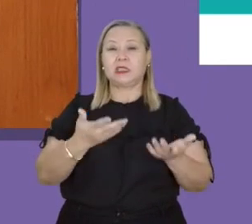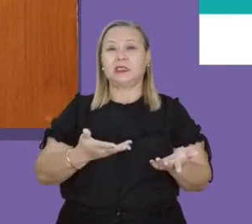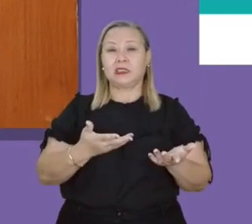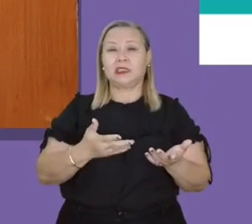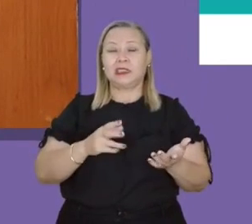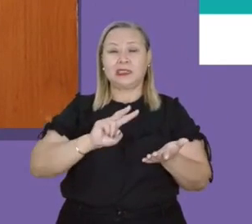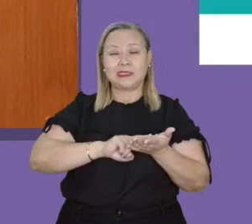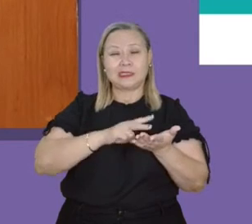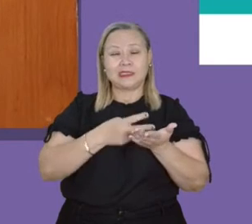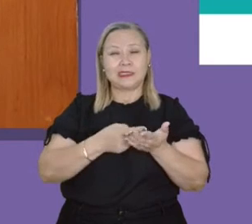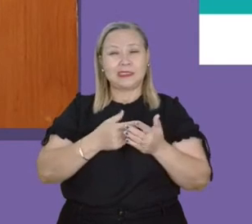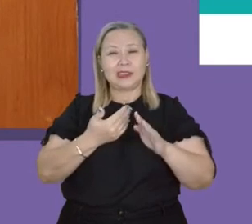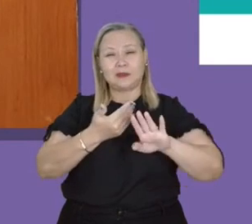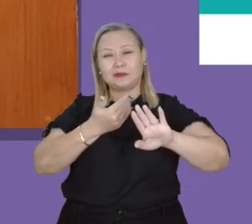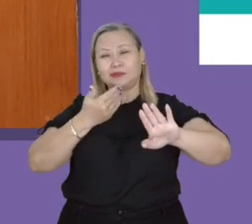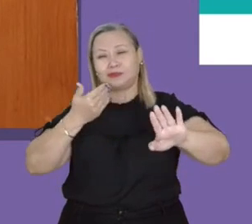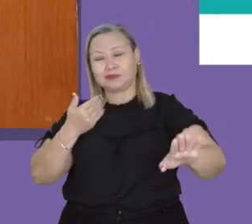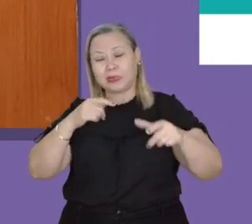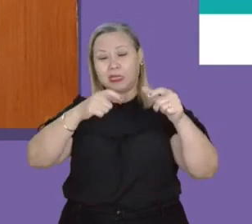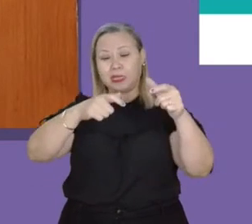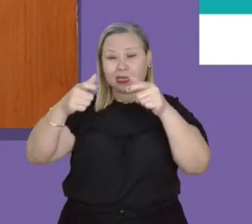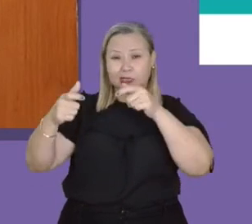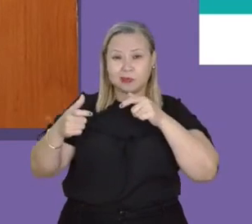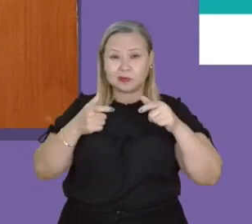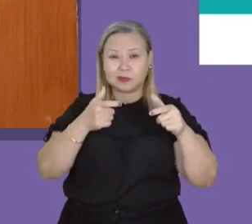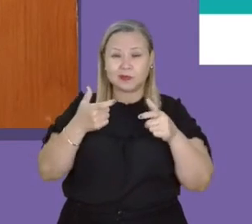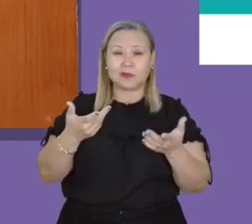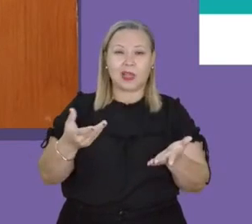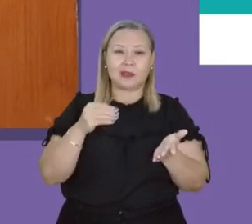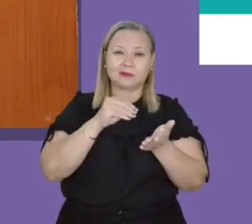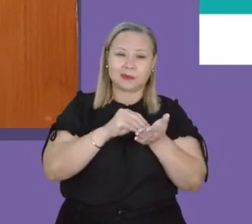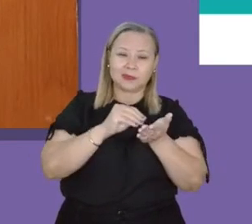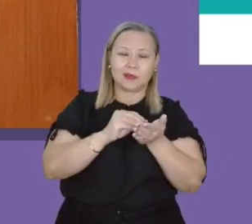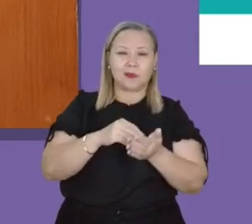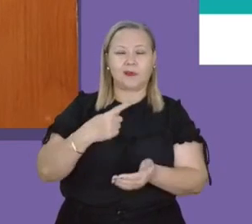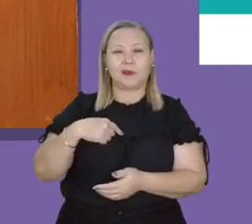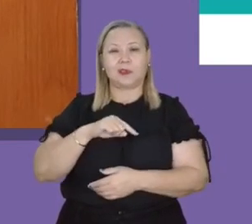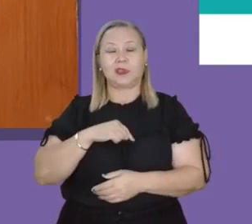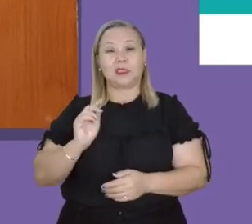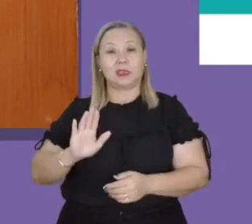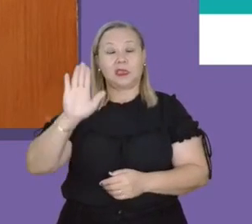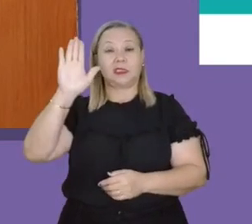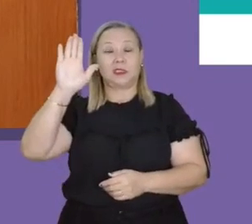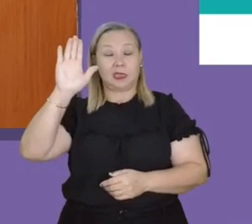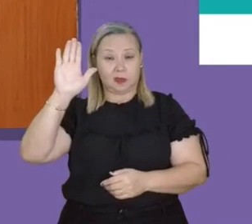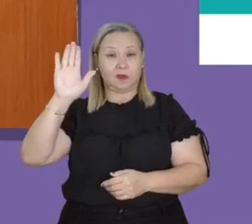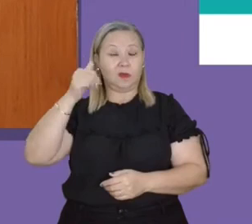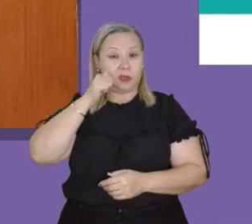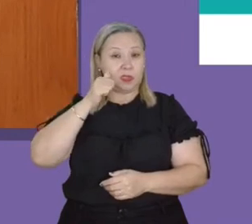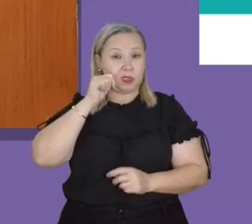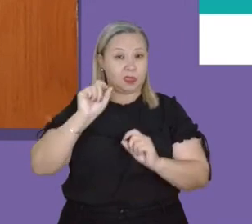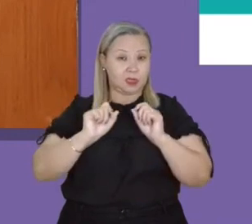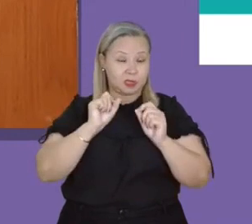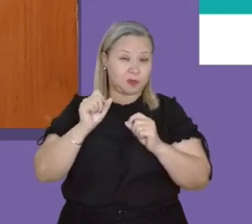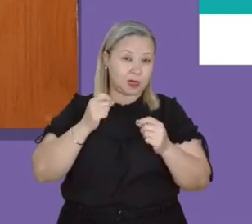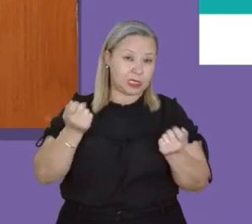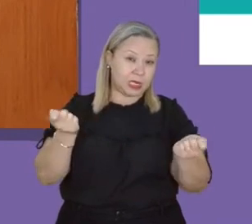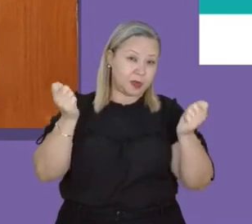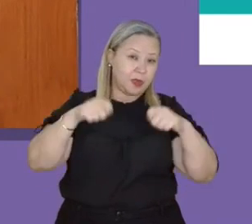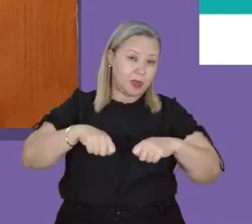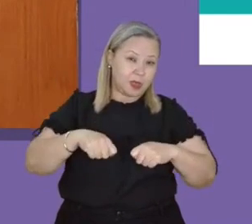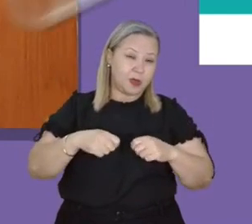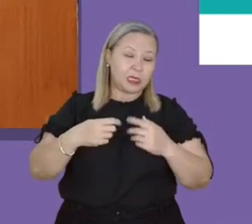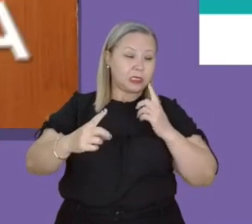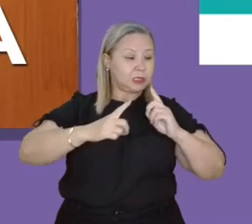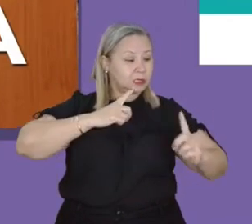tantas instâncias, né, em tantos espaços, e a gente sabe que candidaturas de mulheres têm um potencial tremendo de